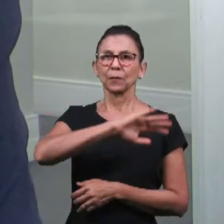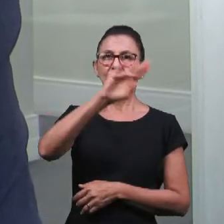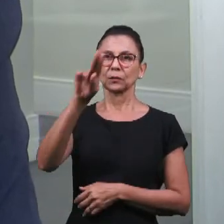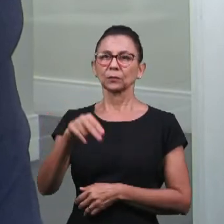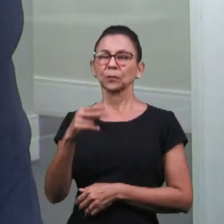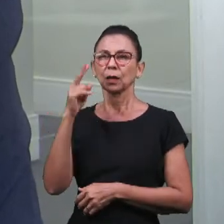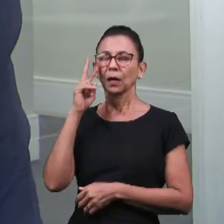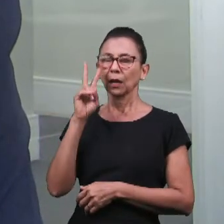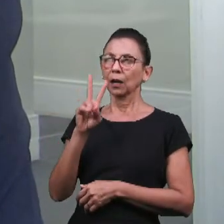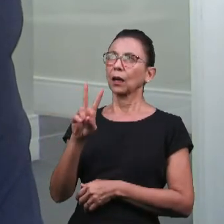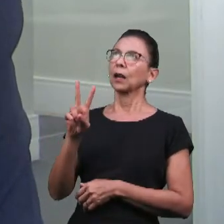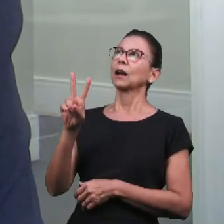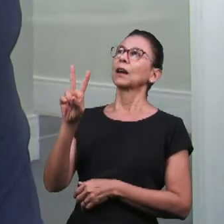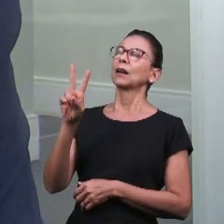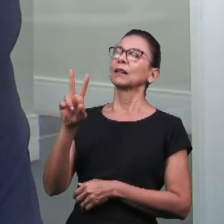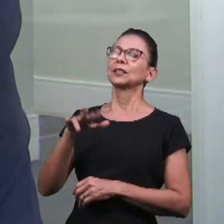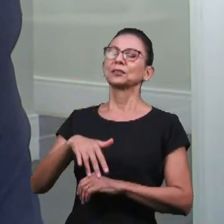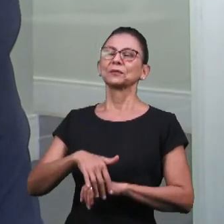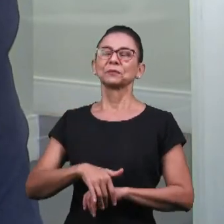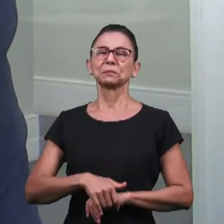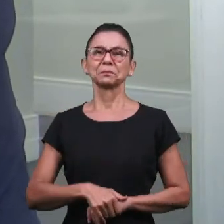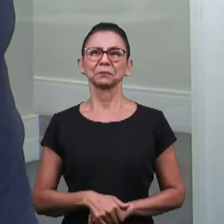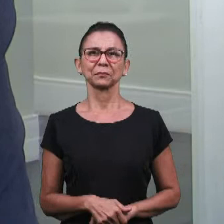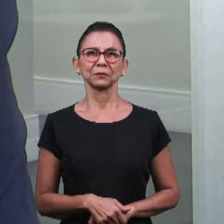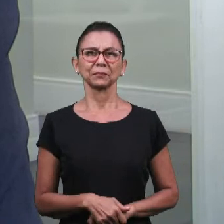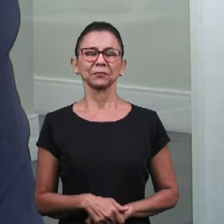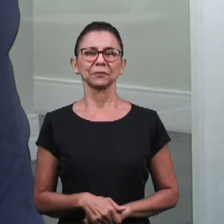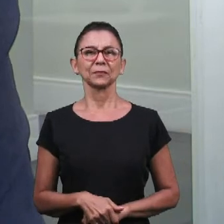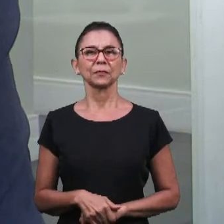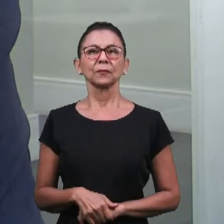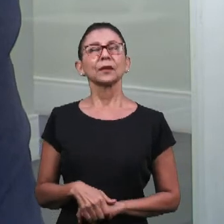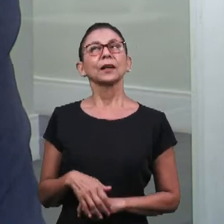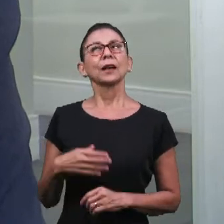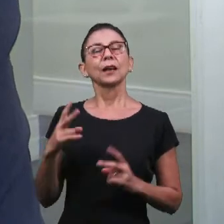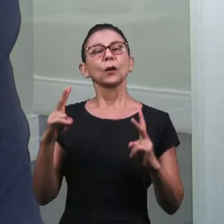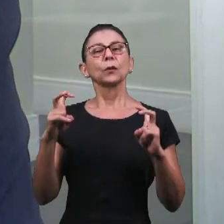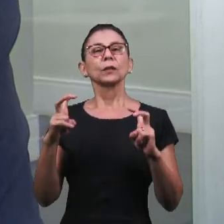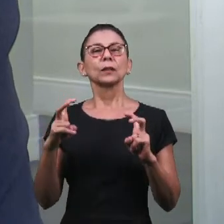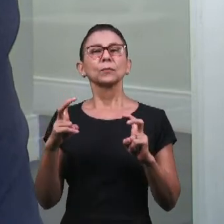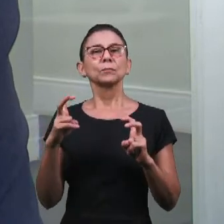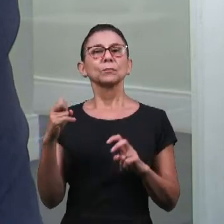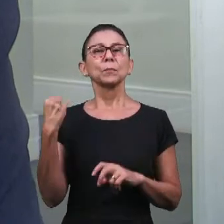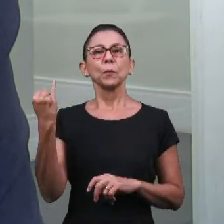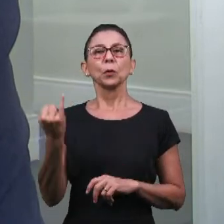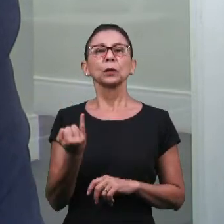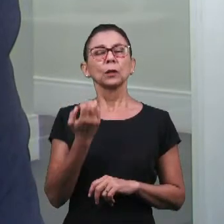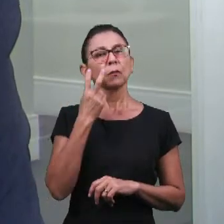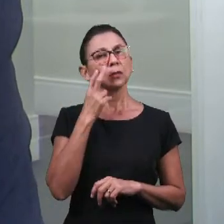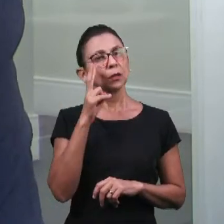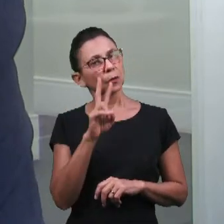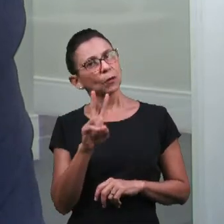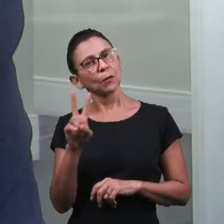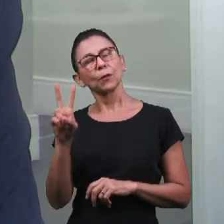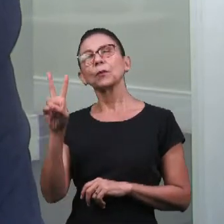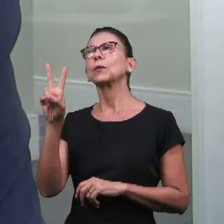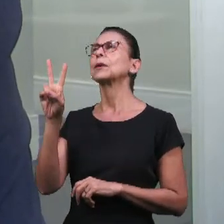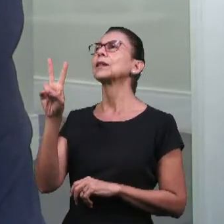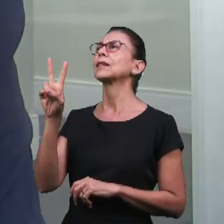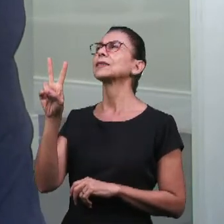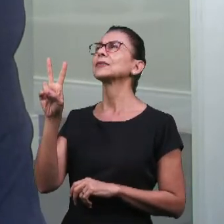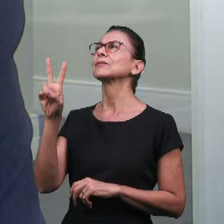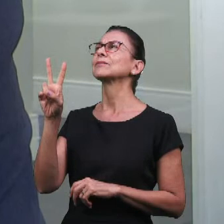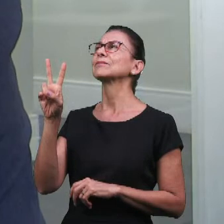Né? E o tema é exatamente esse: o quão importante é você olhar para o alto. Porque todas as bênçãos